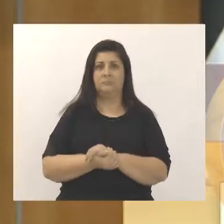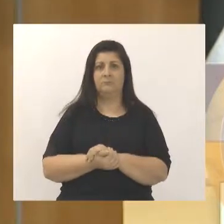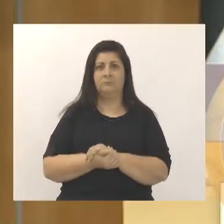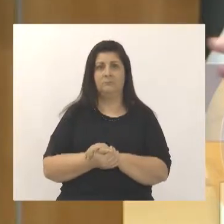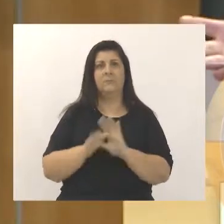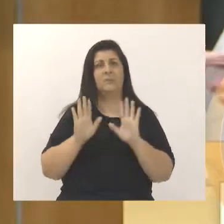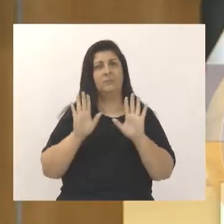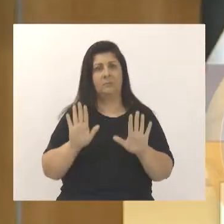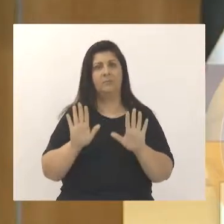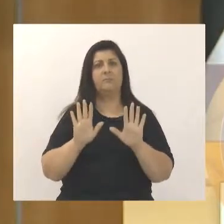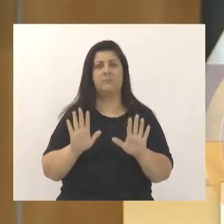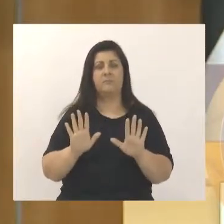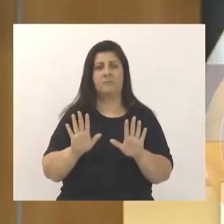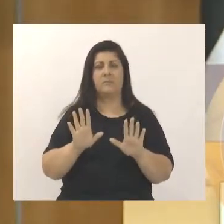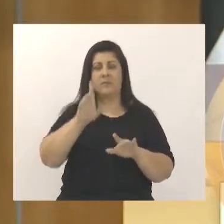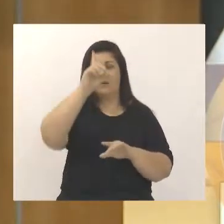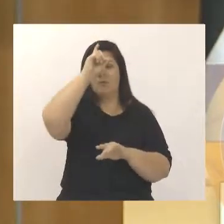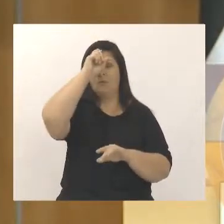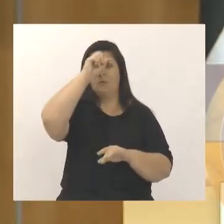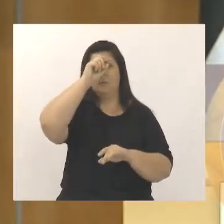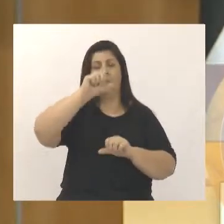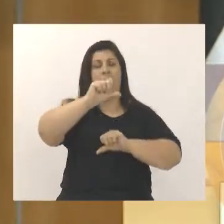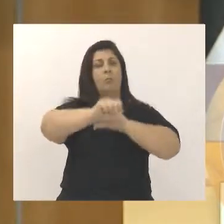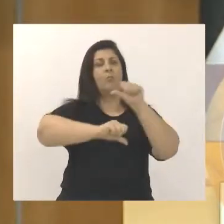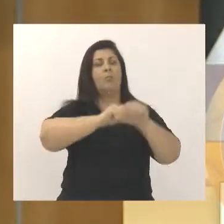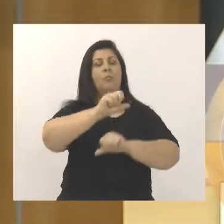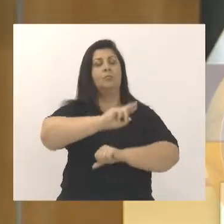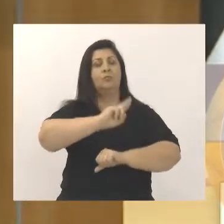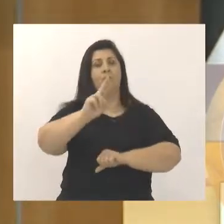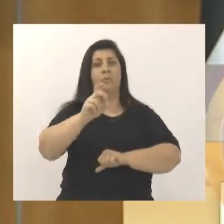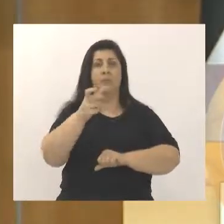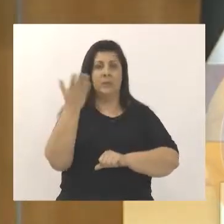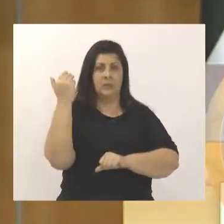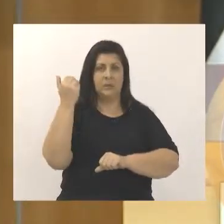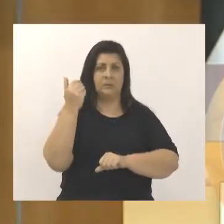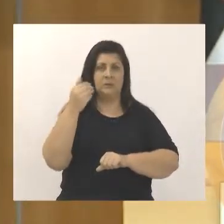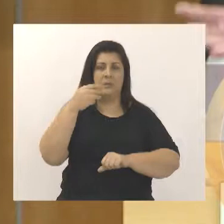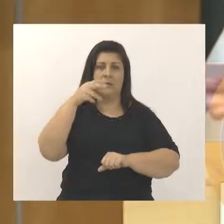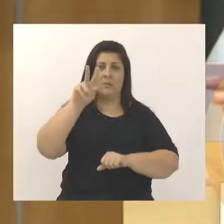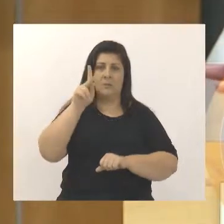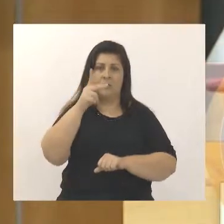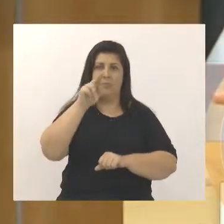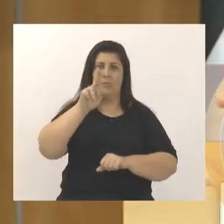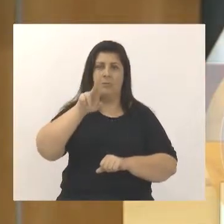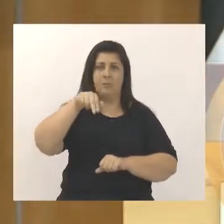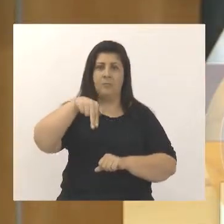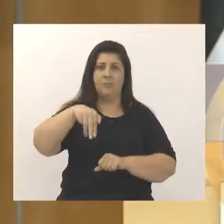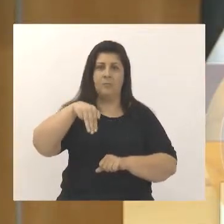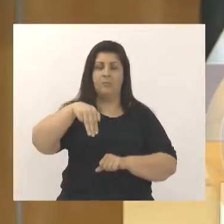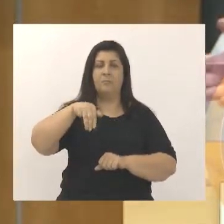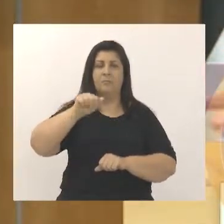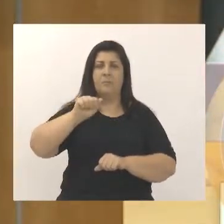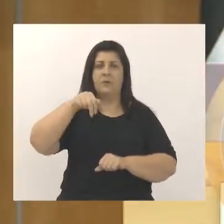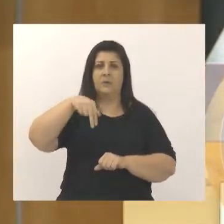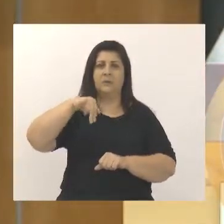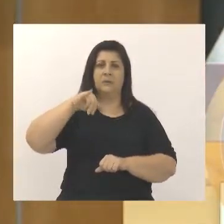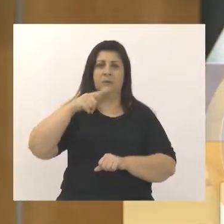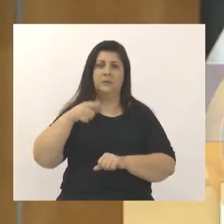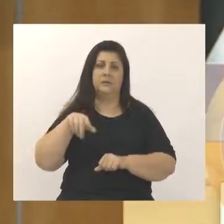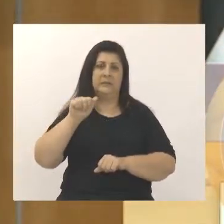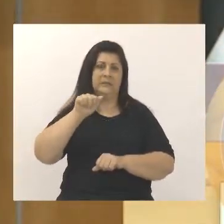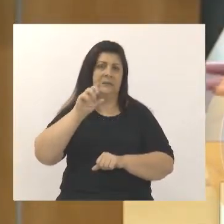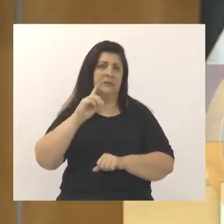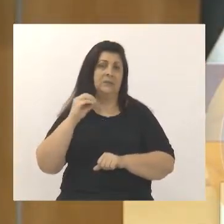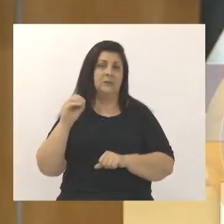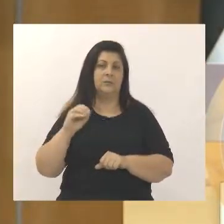o hospital já não usa mais. Hoje, nós estamos num programa do parto adequado, que é outra coisa totalmente diferente, desenvolvido pelo Hospital